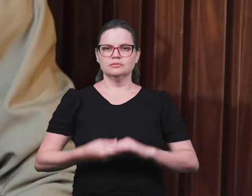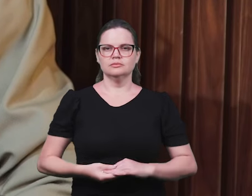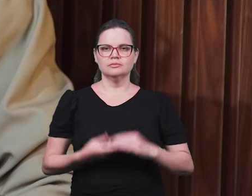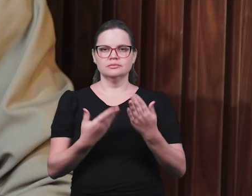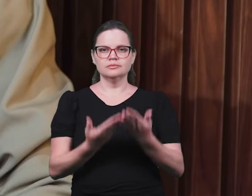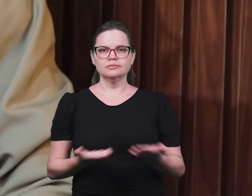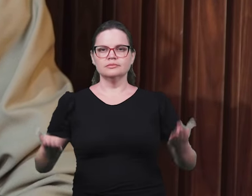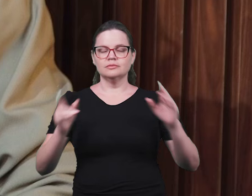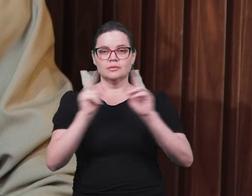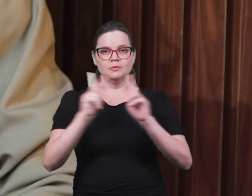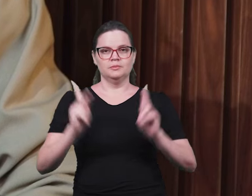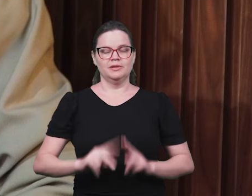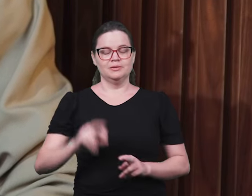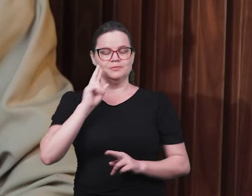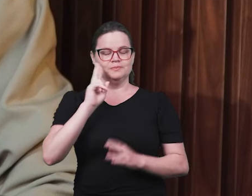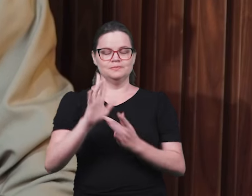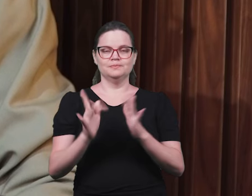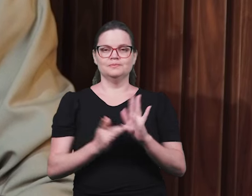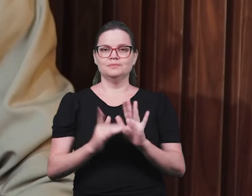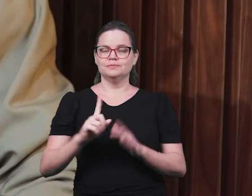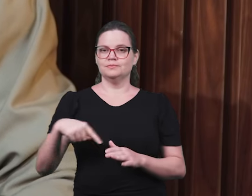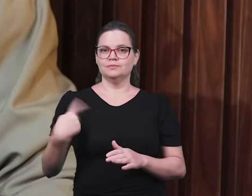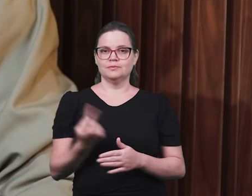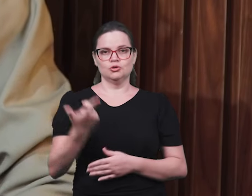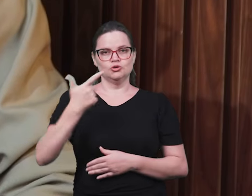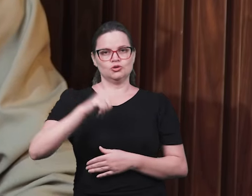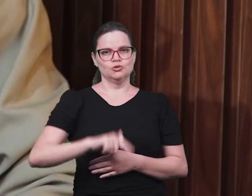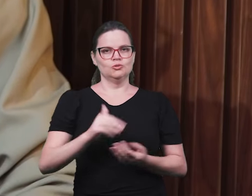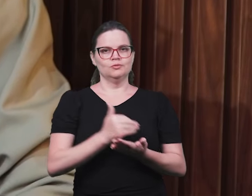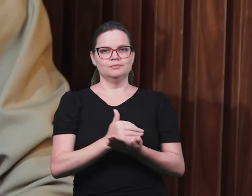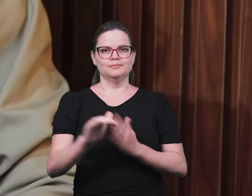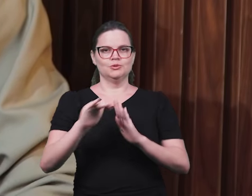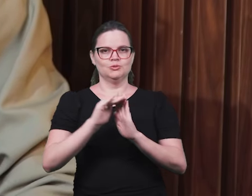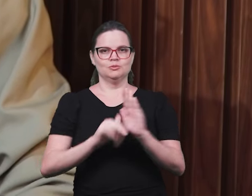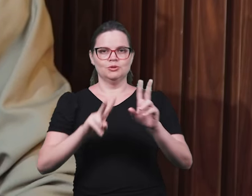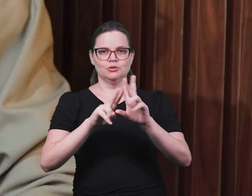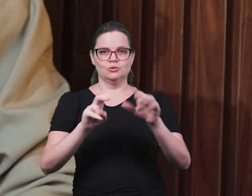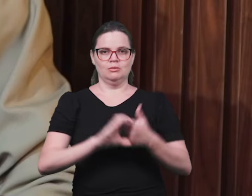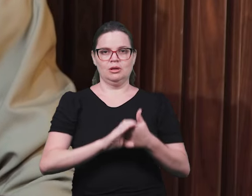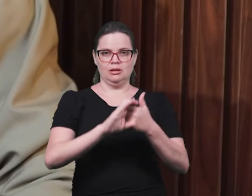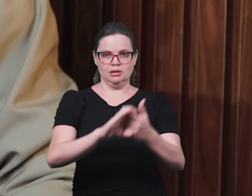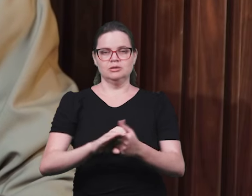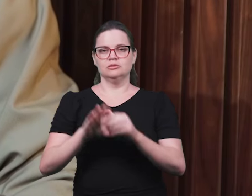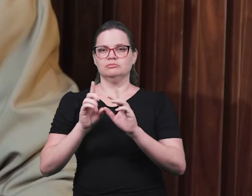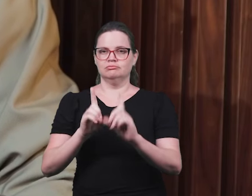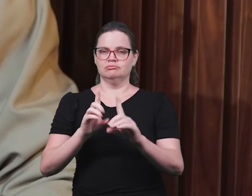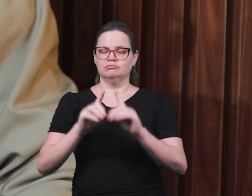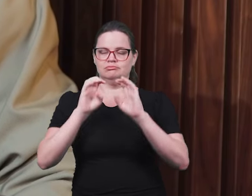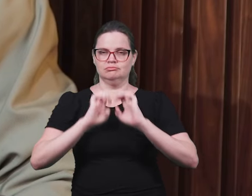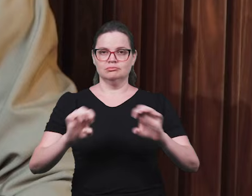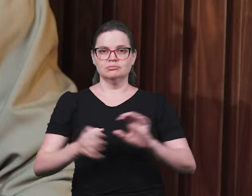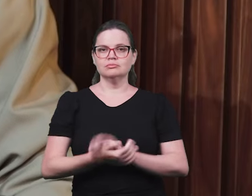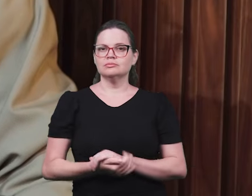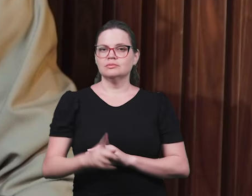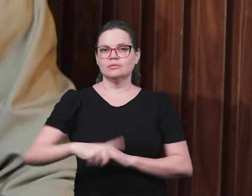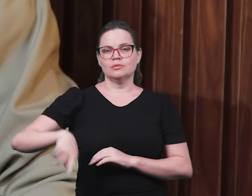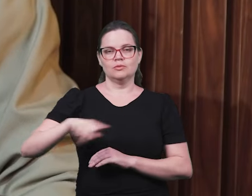Saudamos a todos com a paz do Senhor Jesus. Estamos aqui mais uma vez no programa Cristianismo e Evangelho e nós estamos